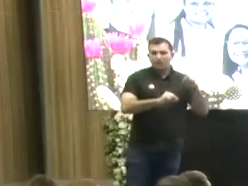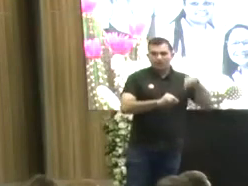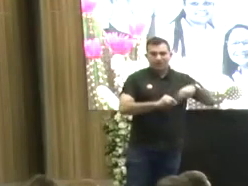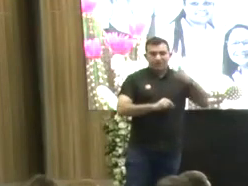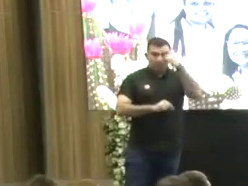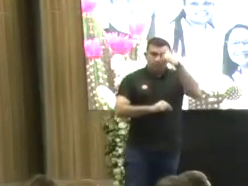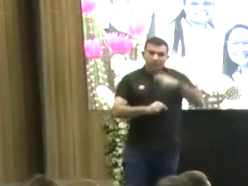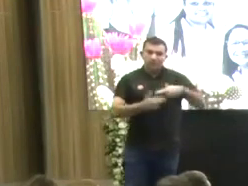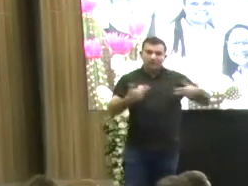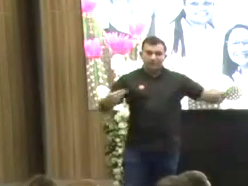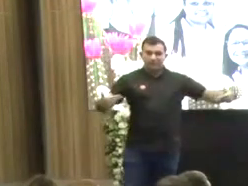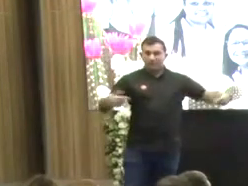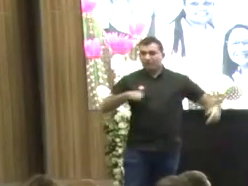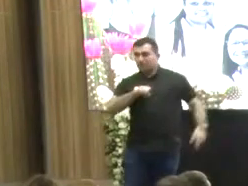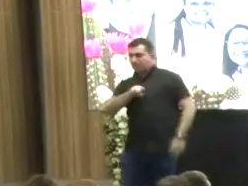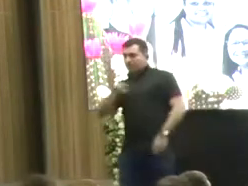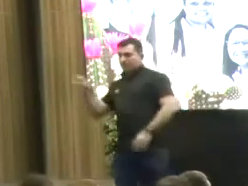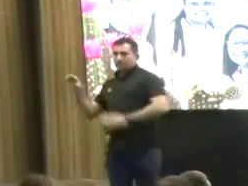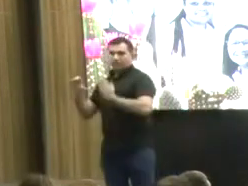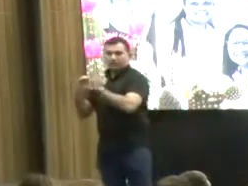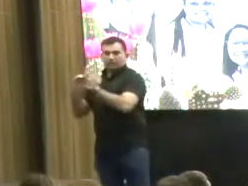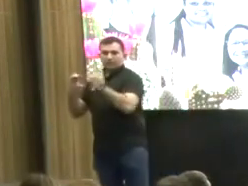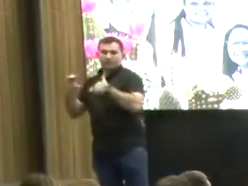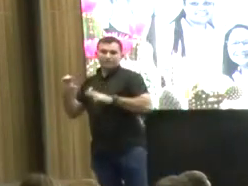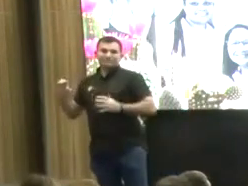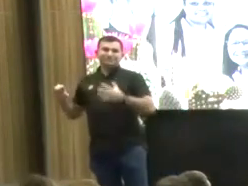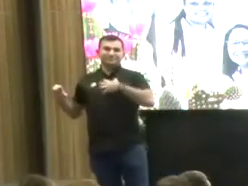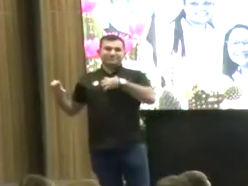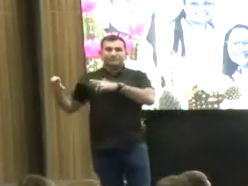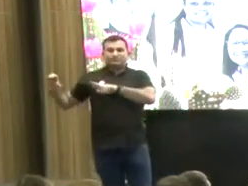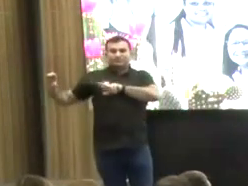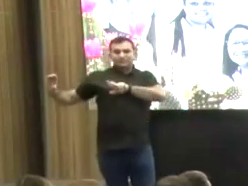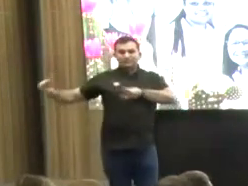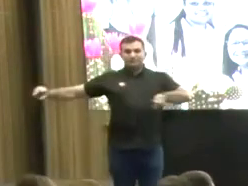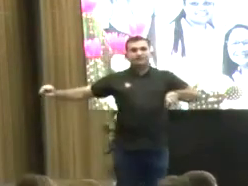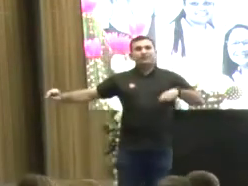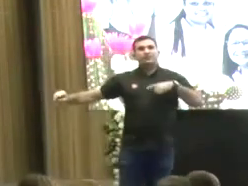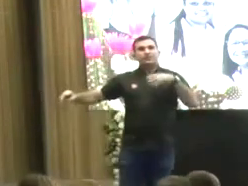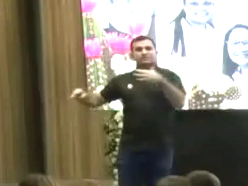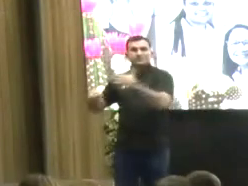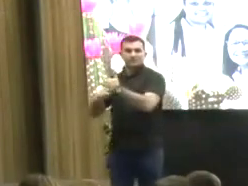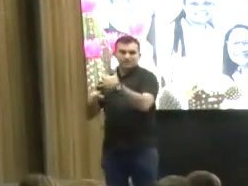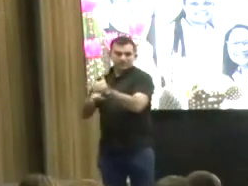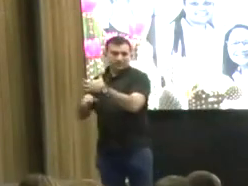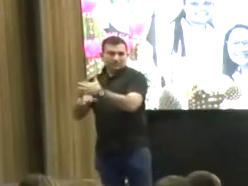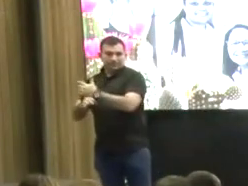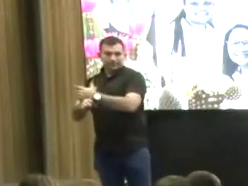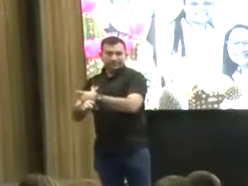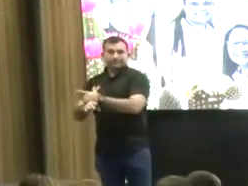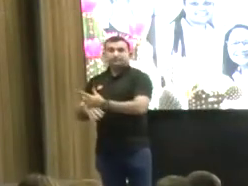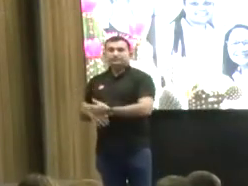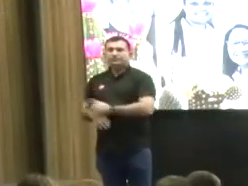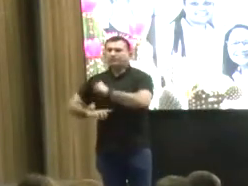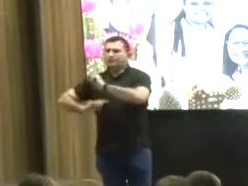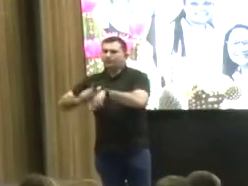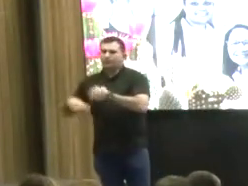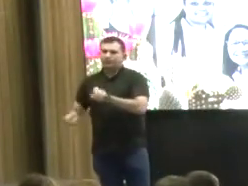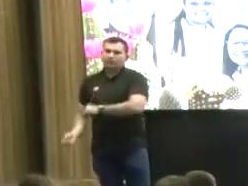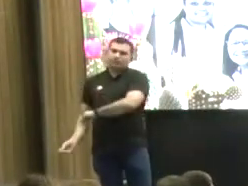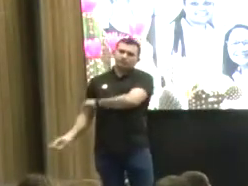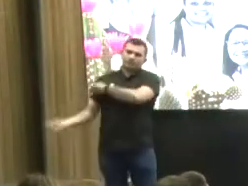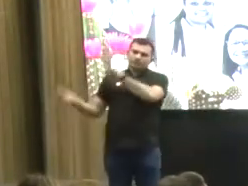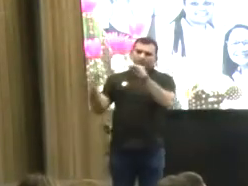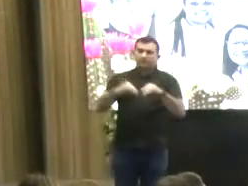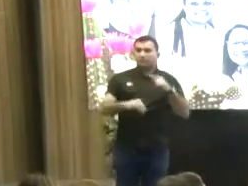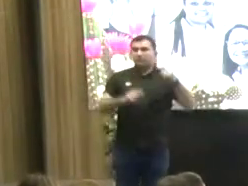escolas de Natal no proceder. E estavam preocupados com o IDEB. E depois eu fui para o sudeste da Ásia, e